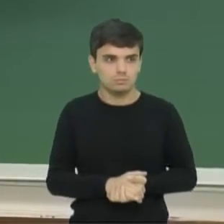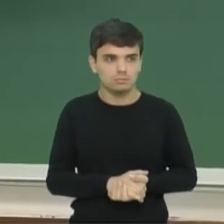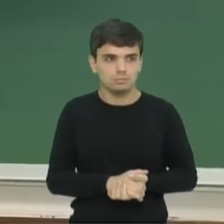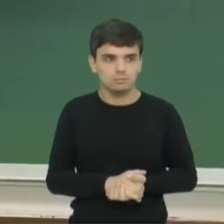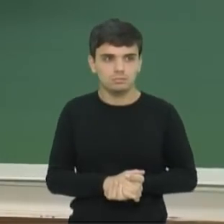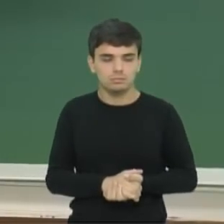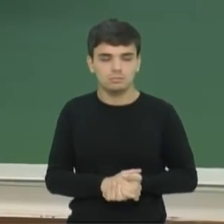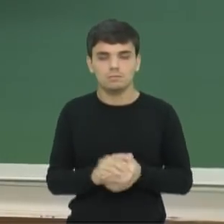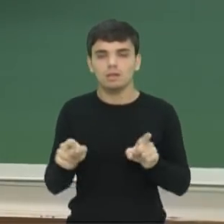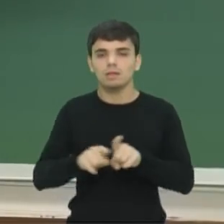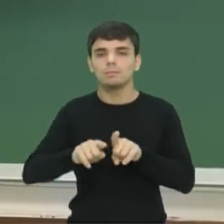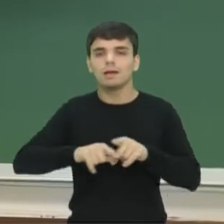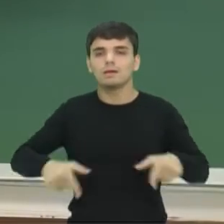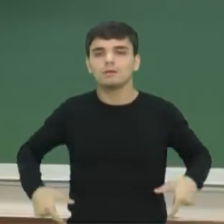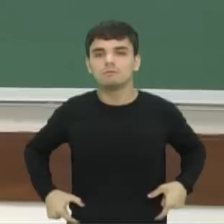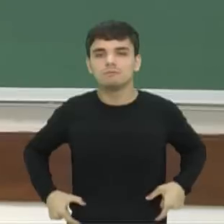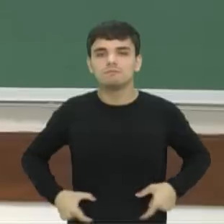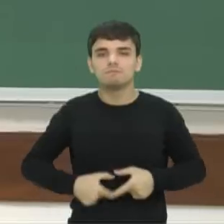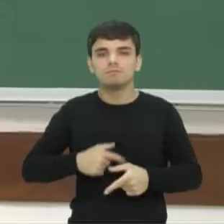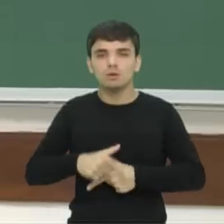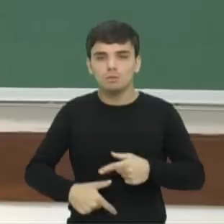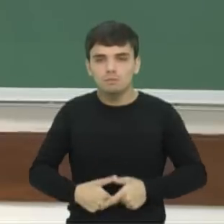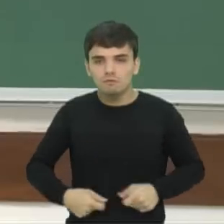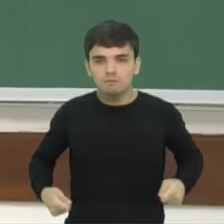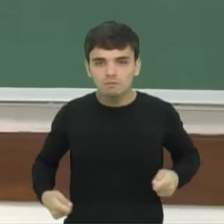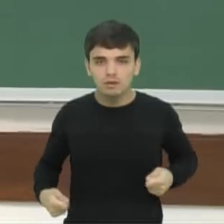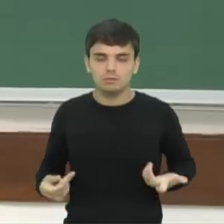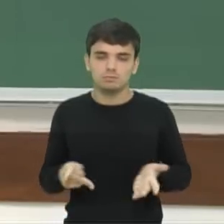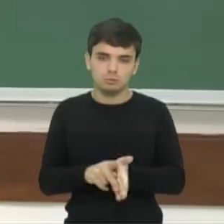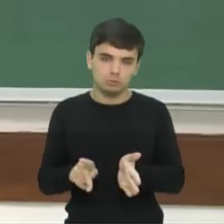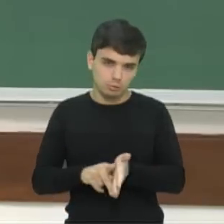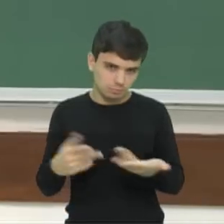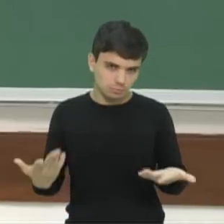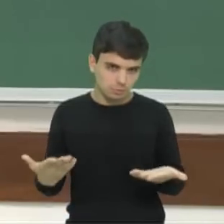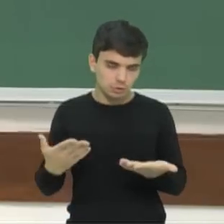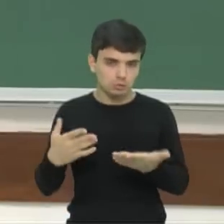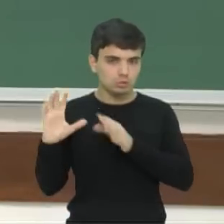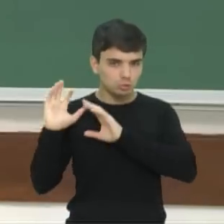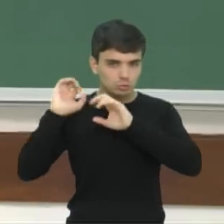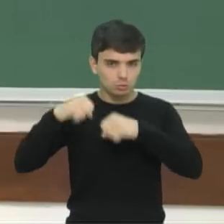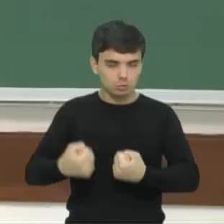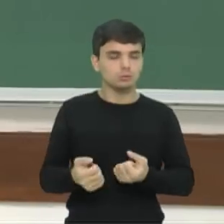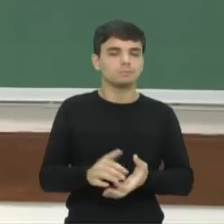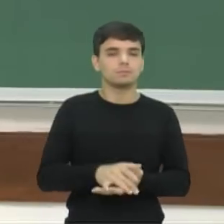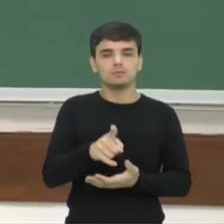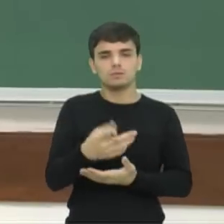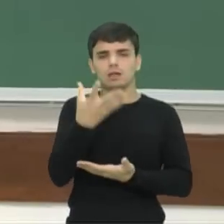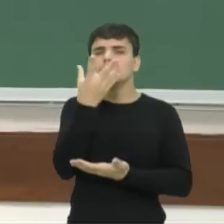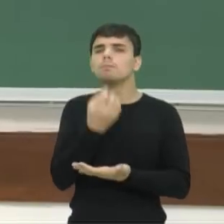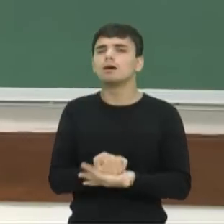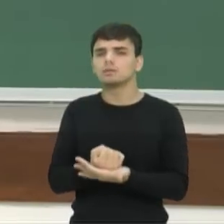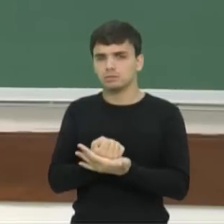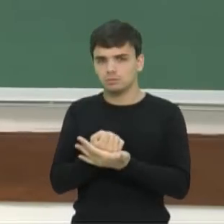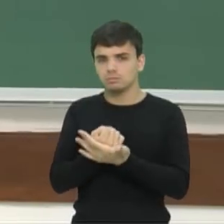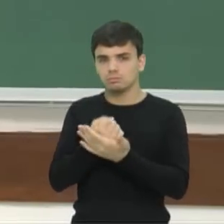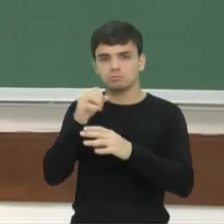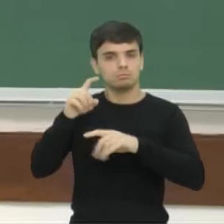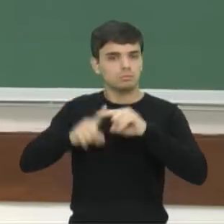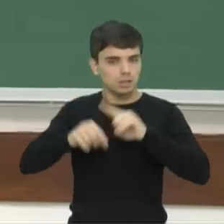as faixas do judô, né? Então, a ordem das faixas, o tempo de permanência em cada uma delas. Então, é no último vídeo. Baixe o material, baixe os slides